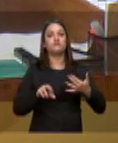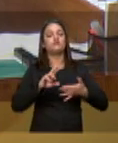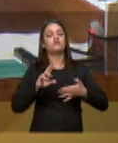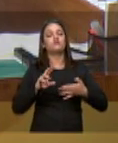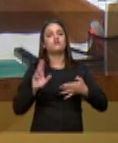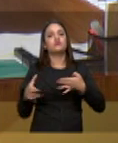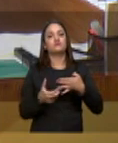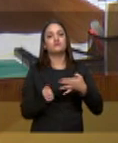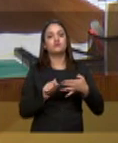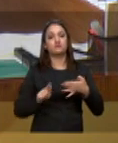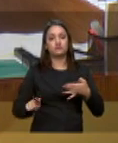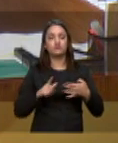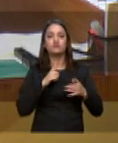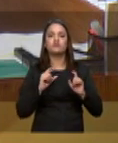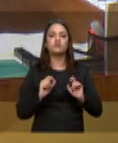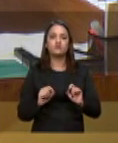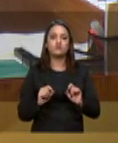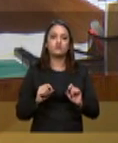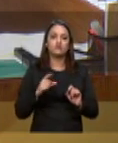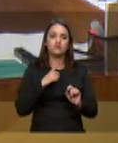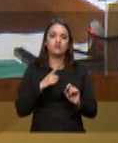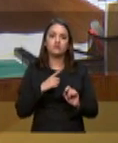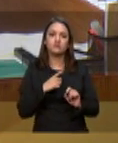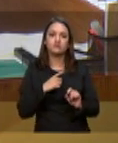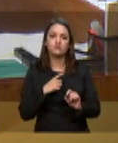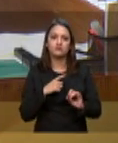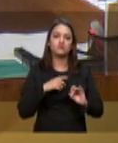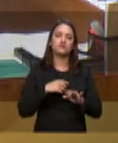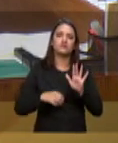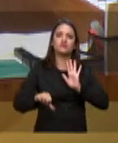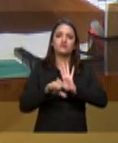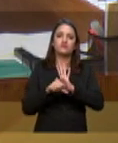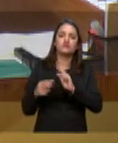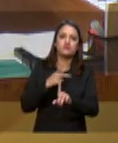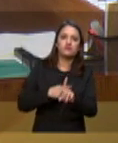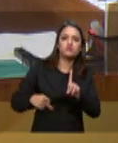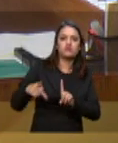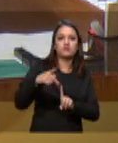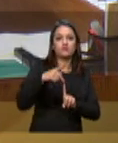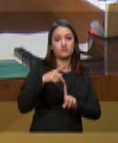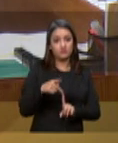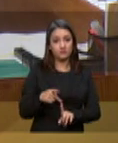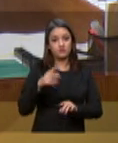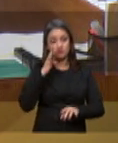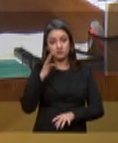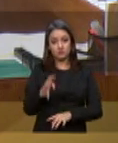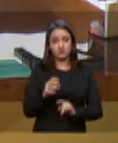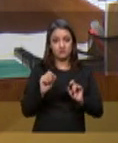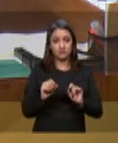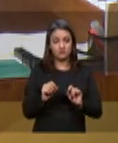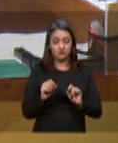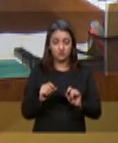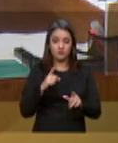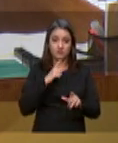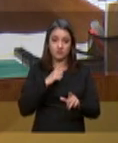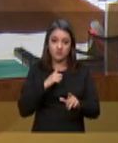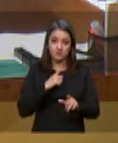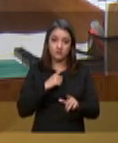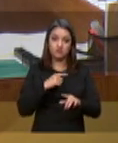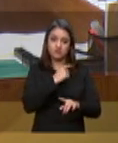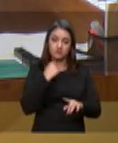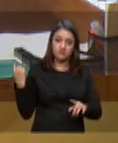Marques. Apropriação indébita previdenciária e sonegação de contribuição previdenciária. Condenação, reconhecimento da prescrição,